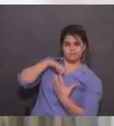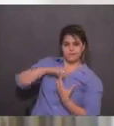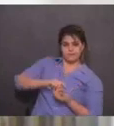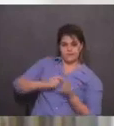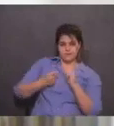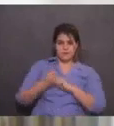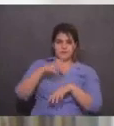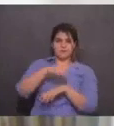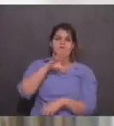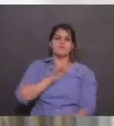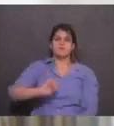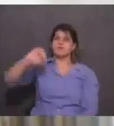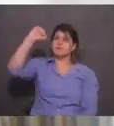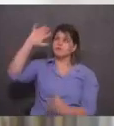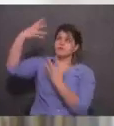Espírito Santo.